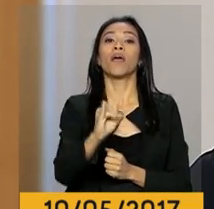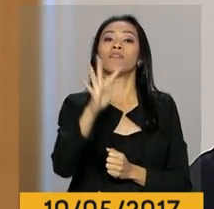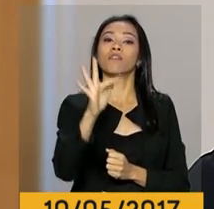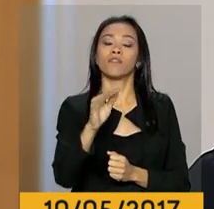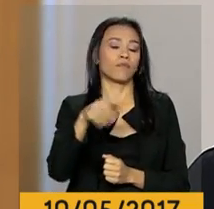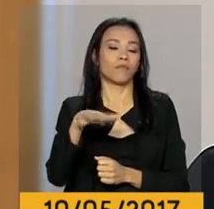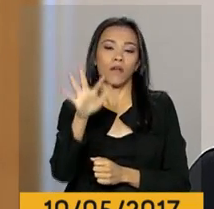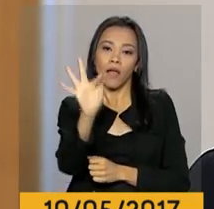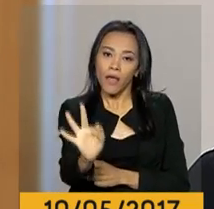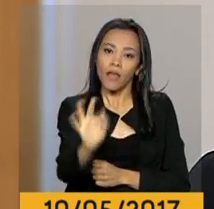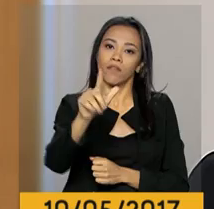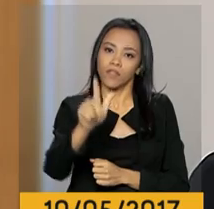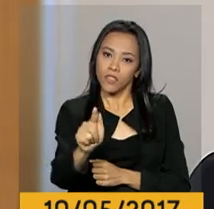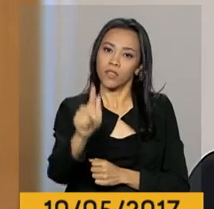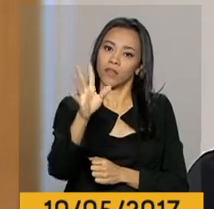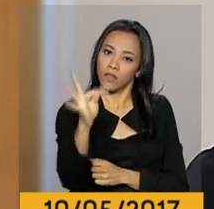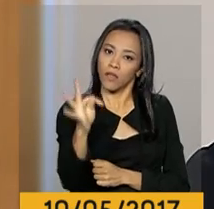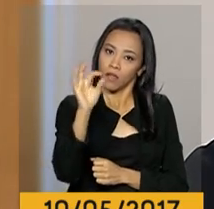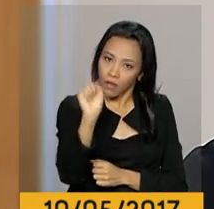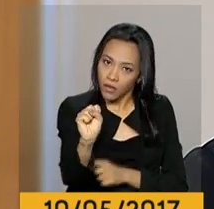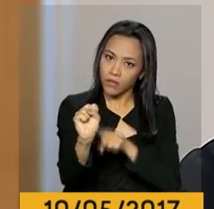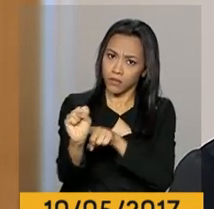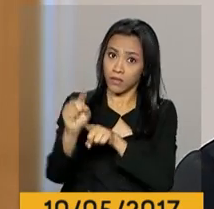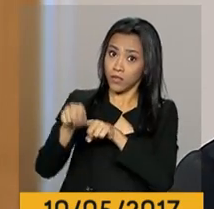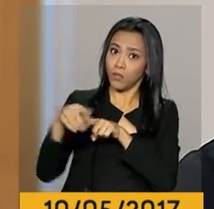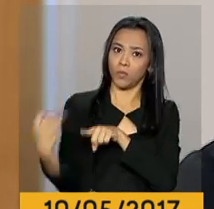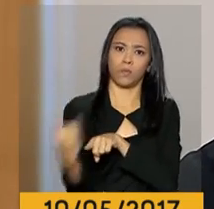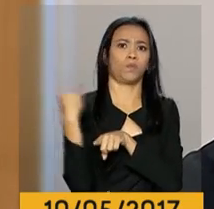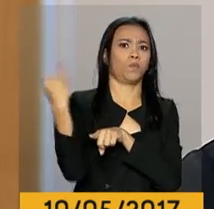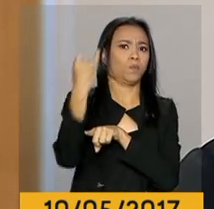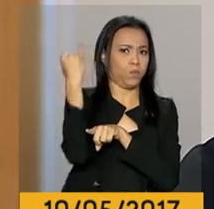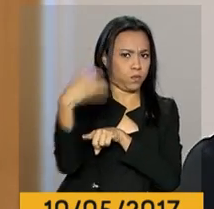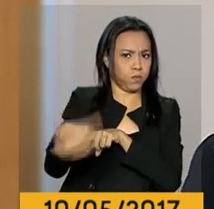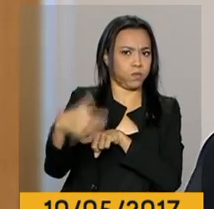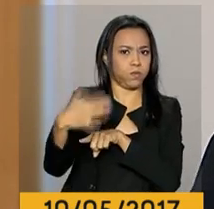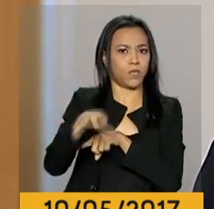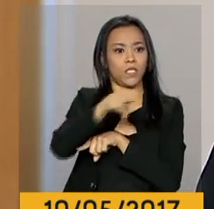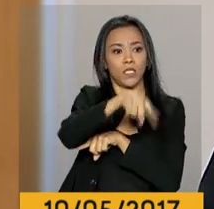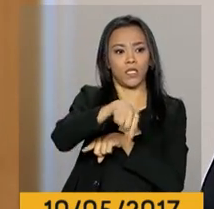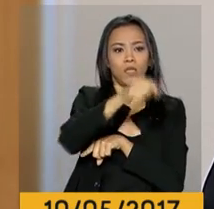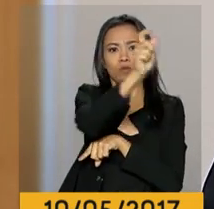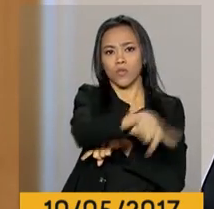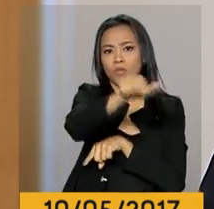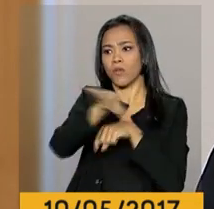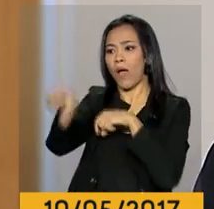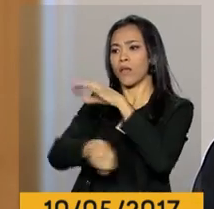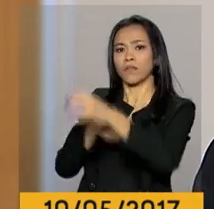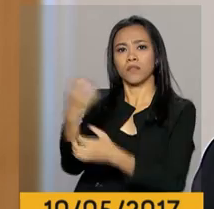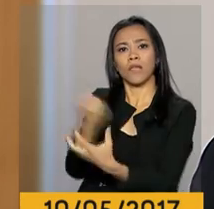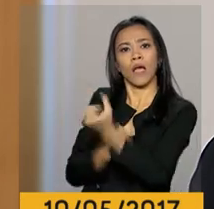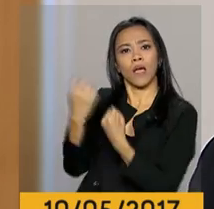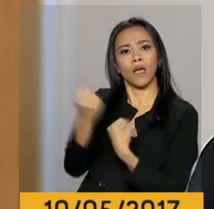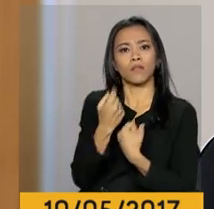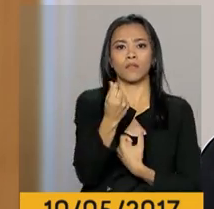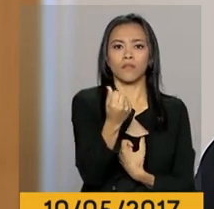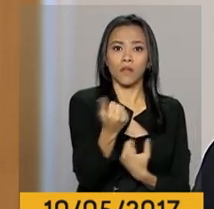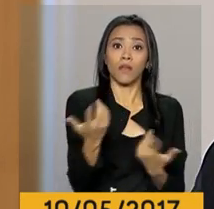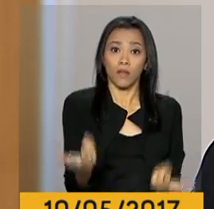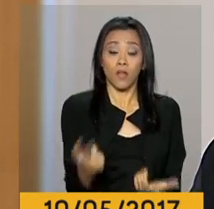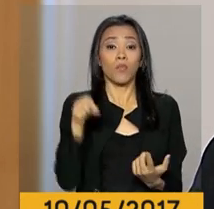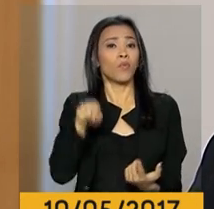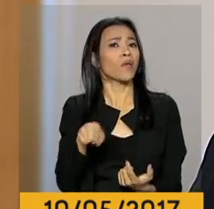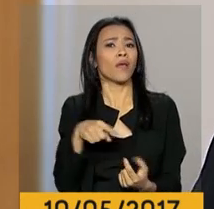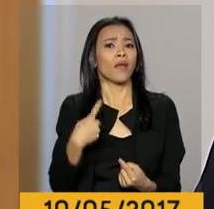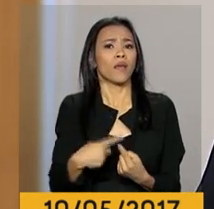sem relevância mas ela tem uma relevância Econômica extraordinária de um lado de outro lado uma relevância social relevância Econômica porque